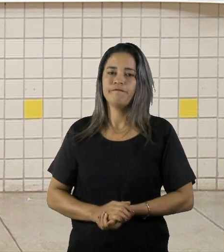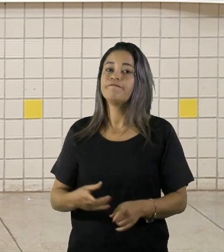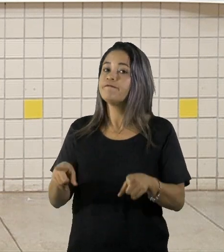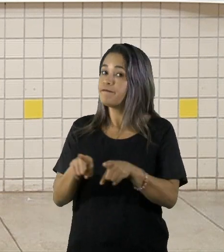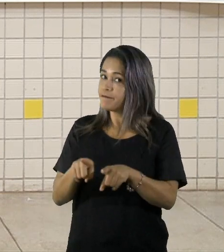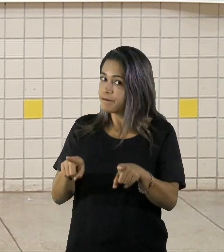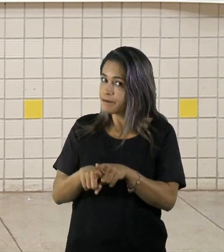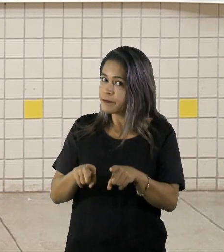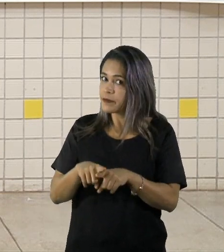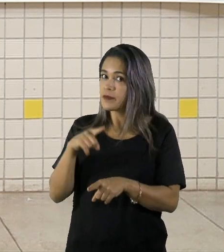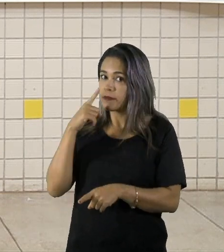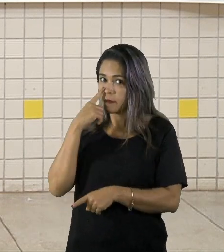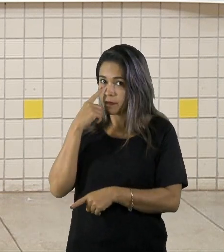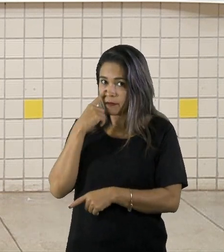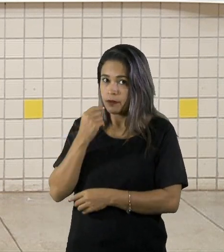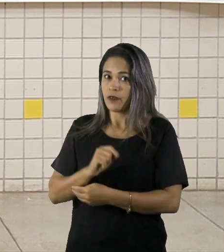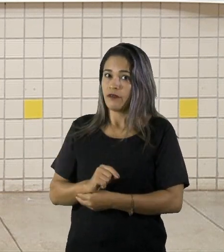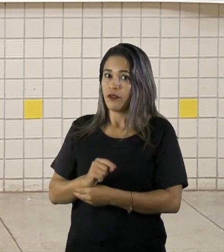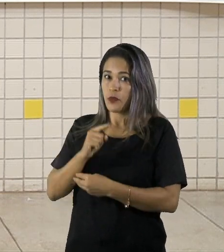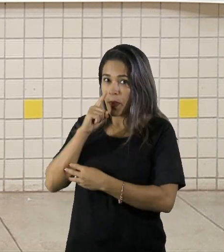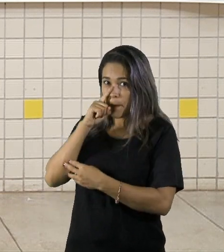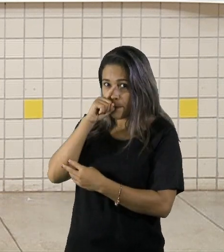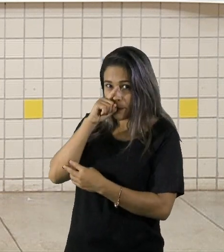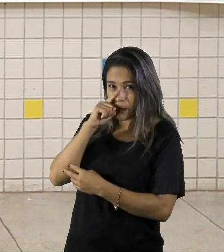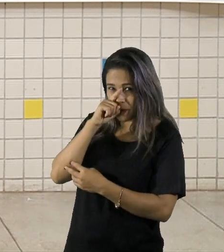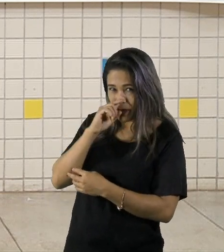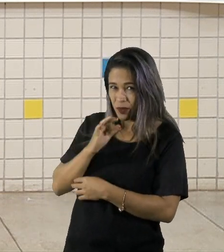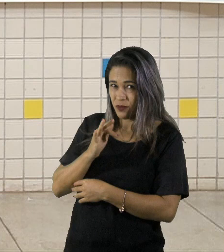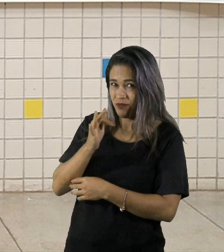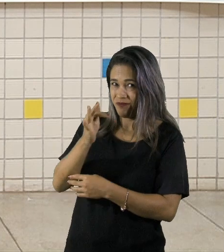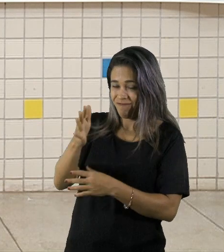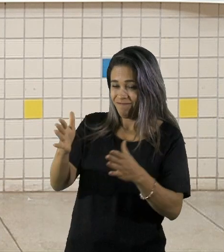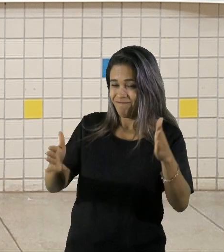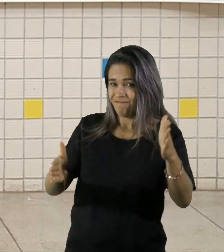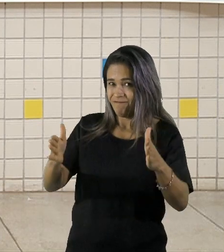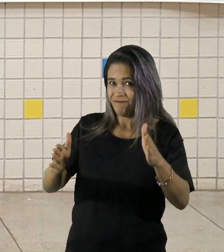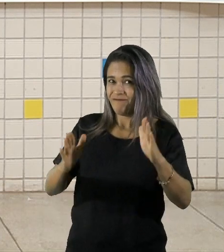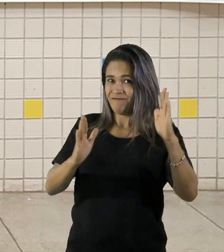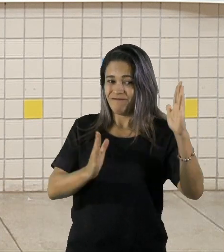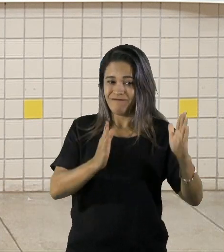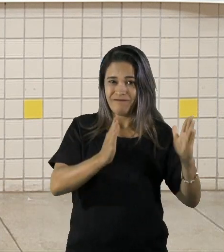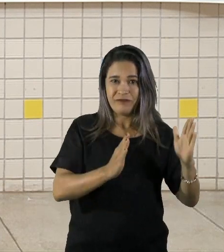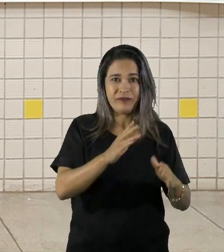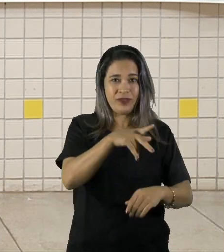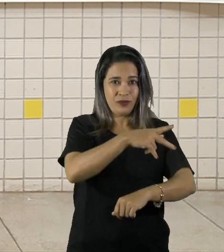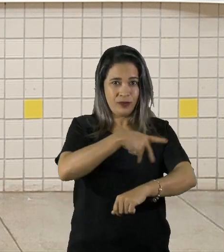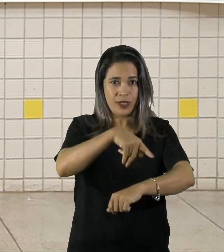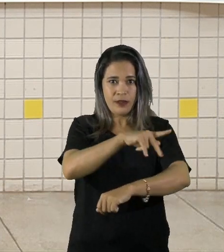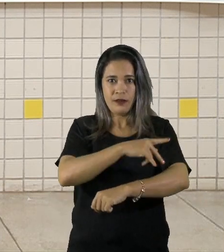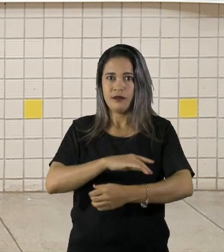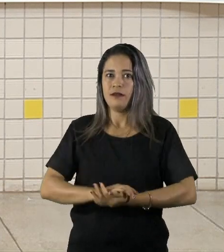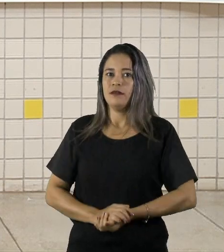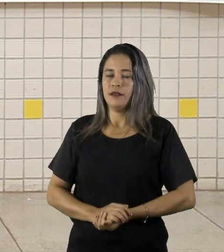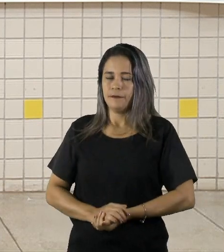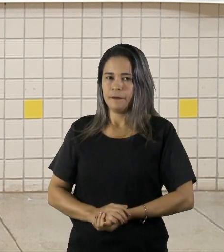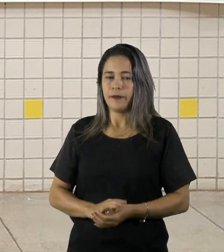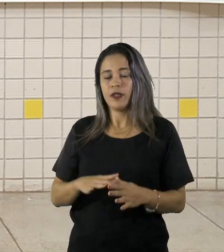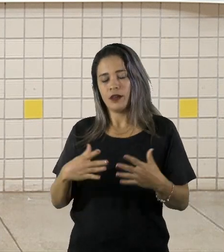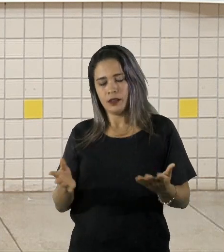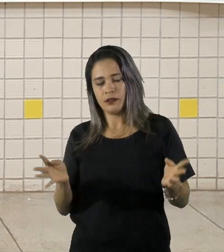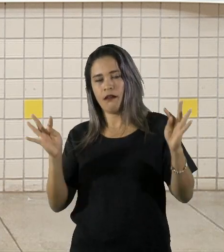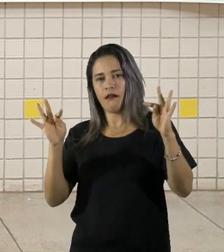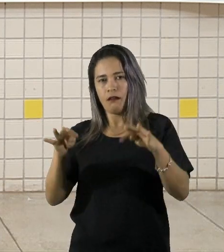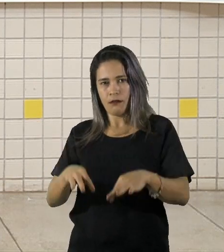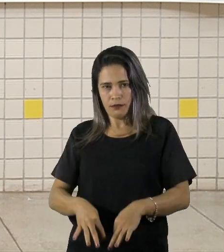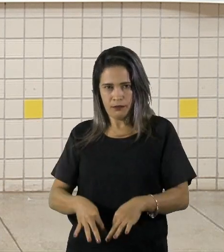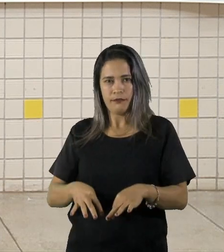o risco que a falta de água pode trazer de conflitos entre os países. Então é isso, pessoal, nós estamos encerrando. Nós